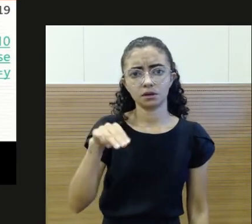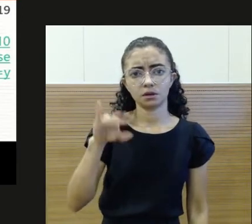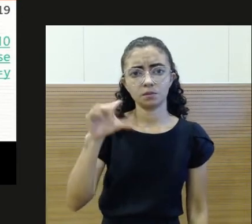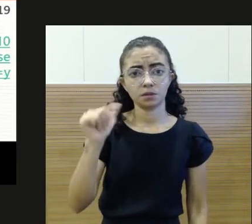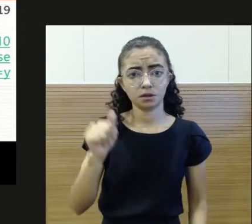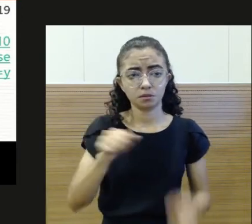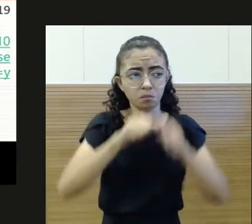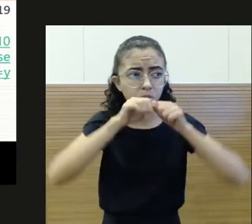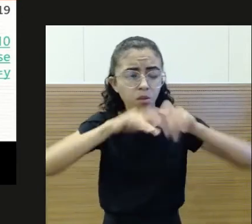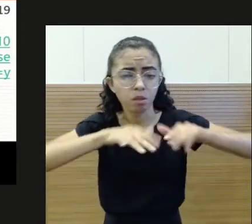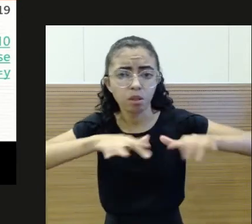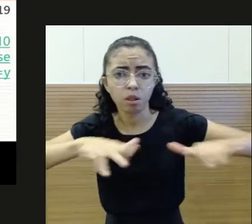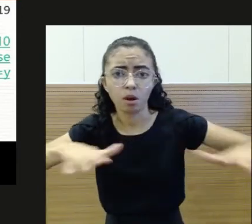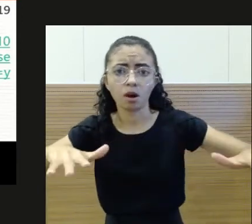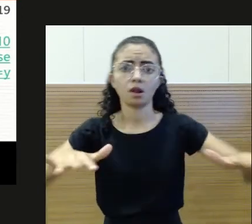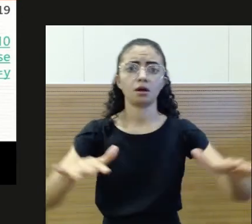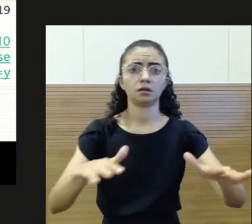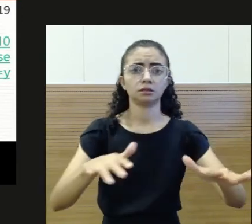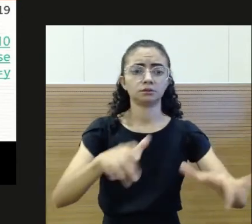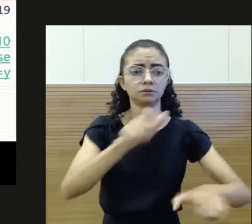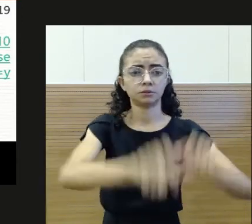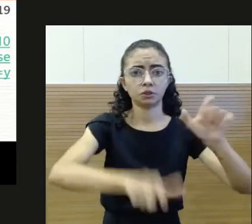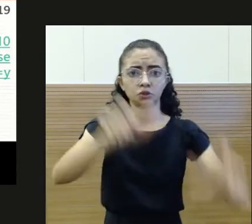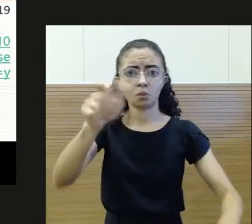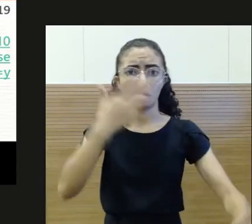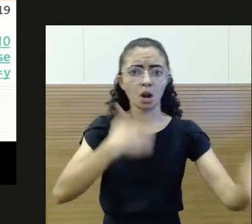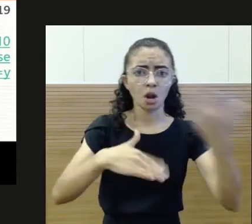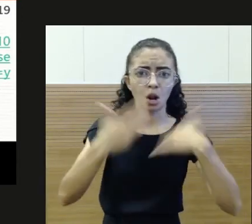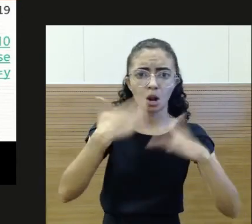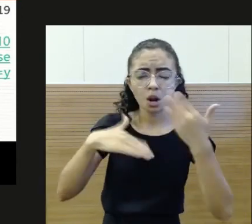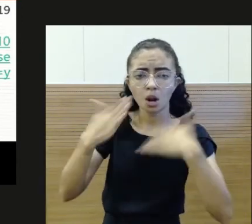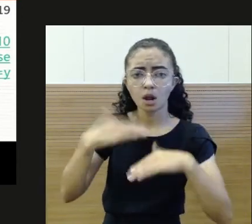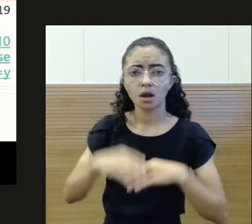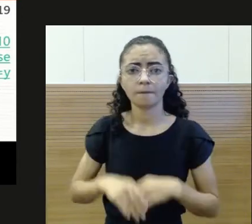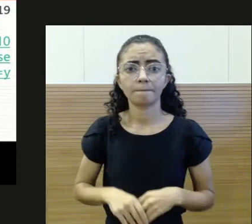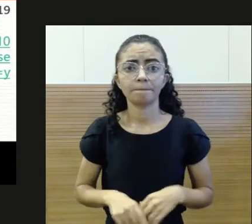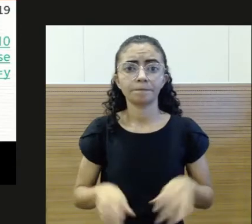consumo de ultraprocessados e as epidemias